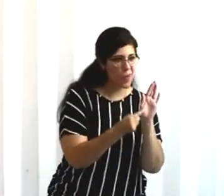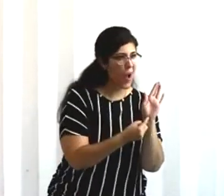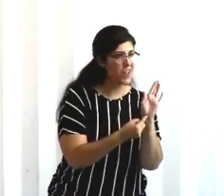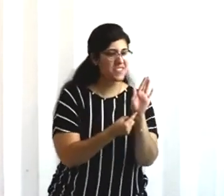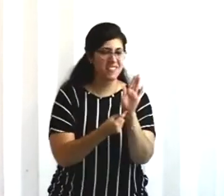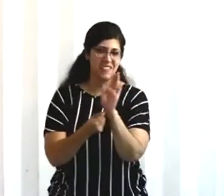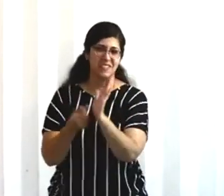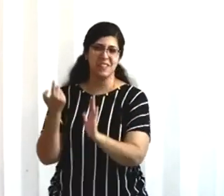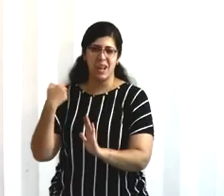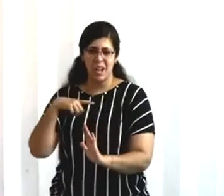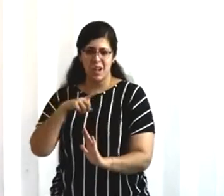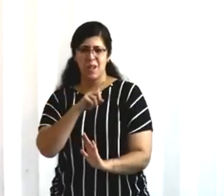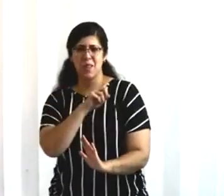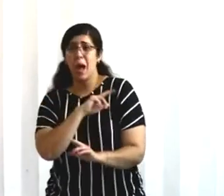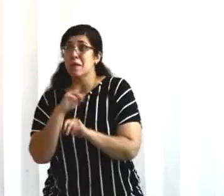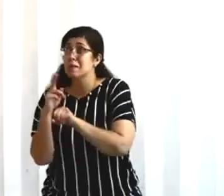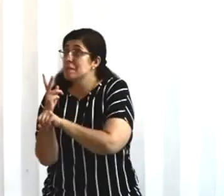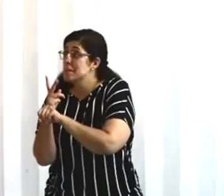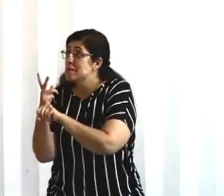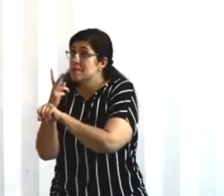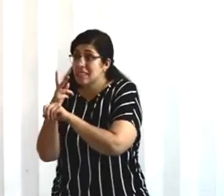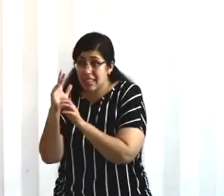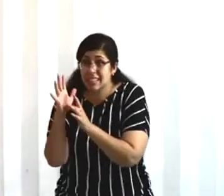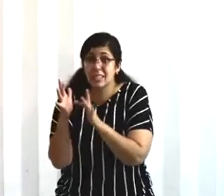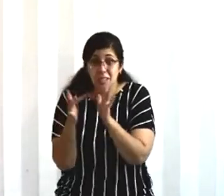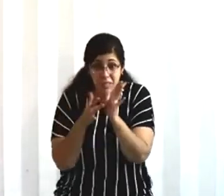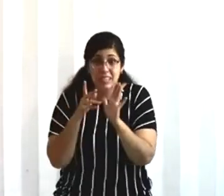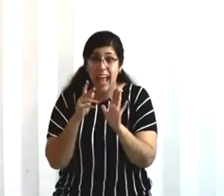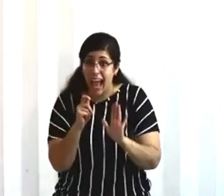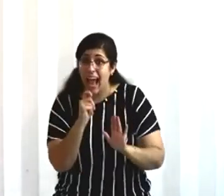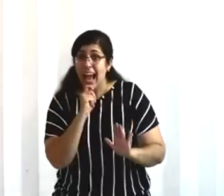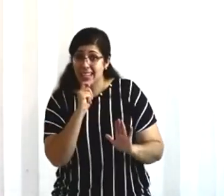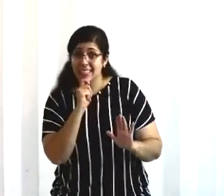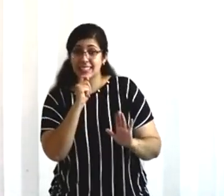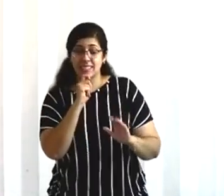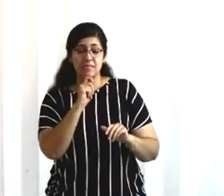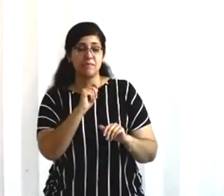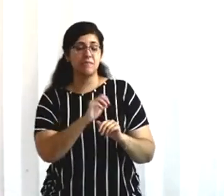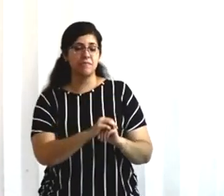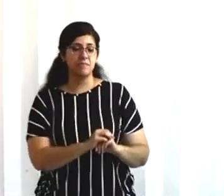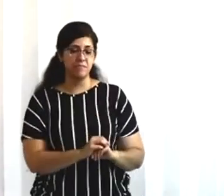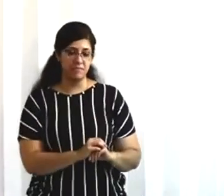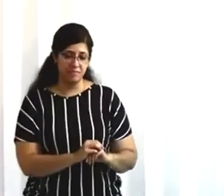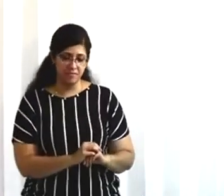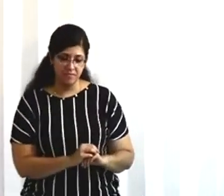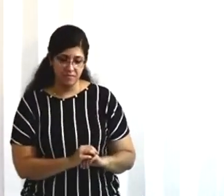ainda estamos recorrendo às filosofias humanas?